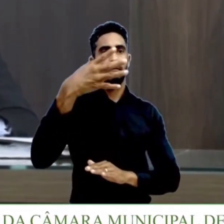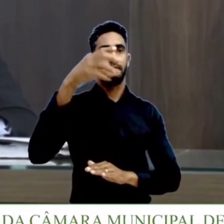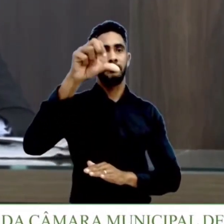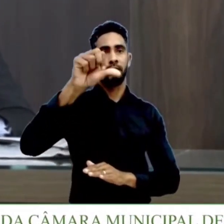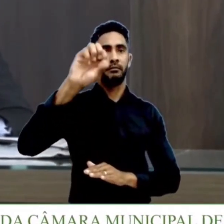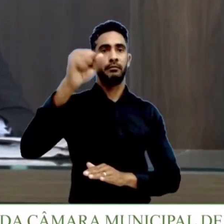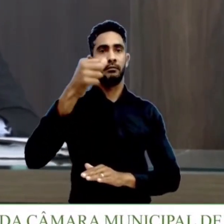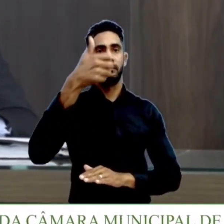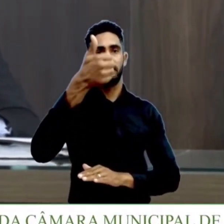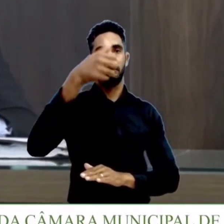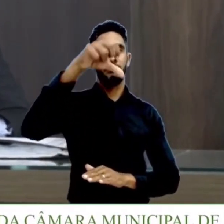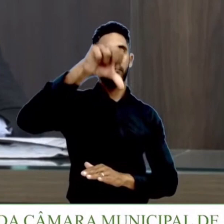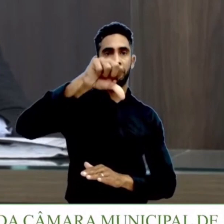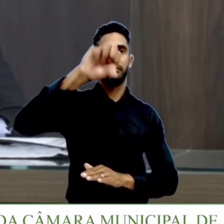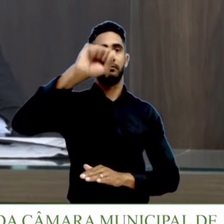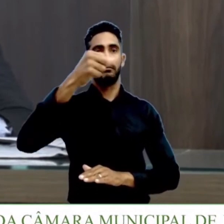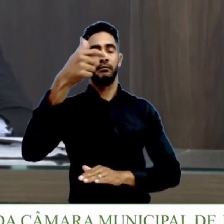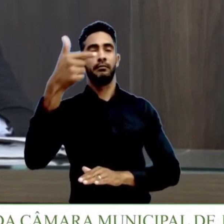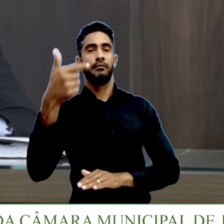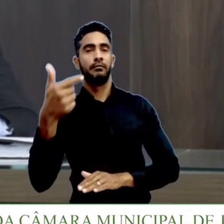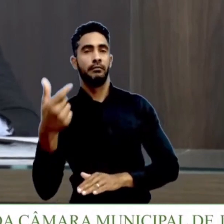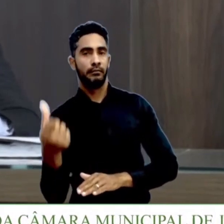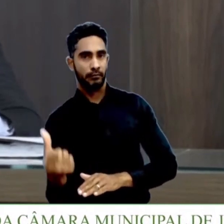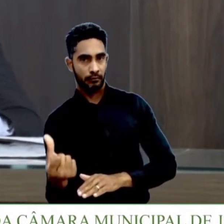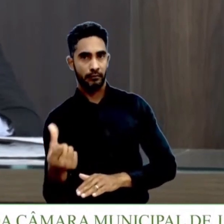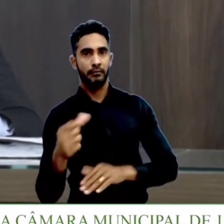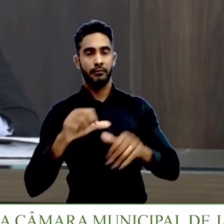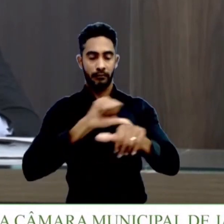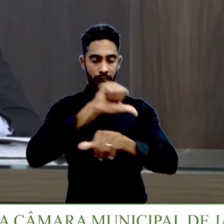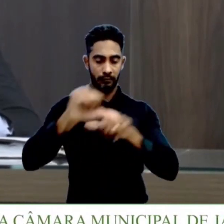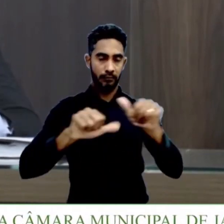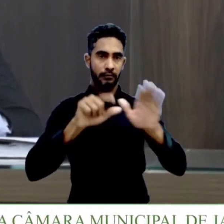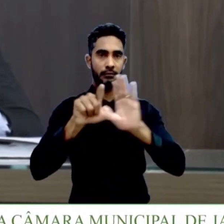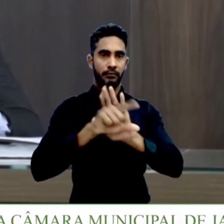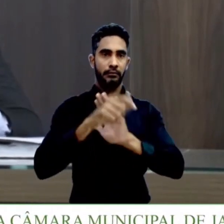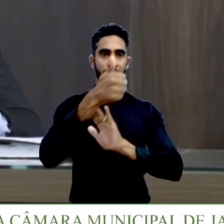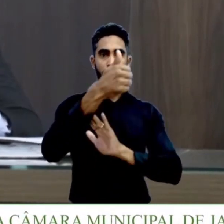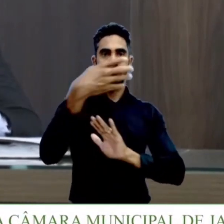7.498, de 1986, alterada pela Lei